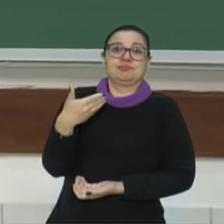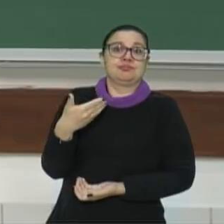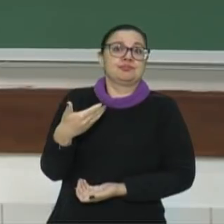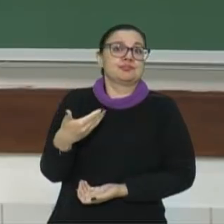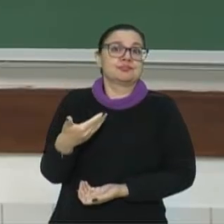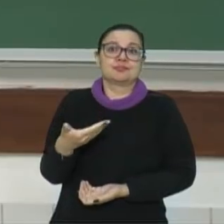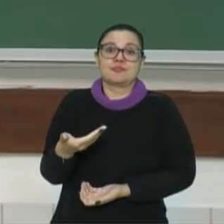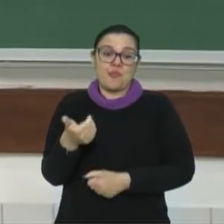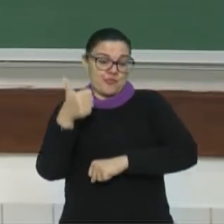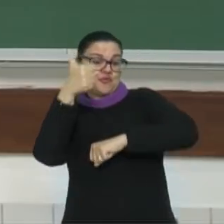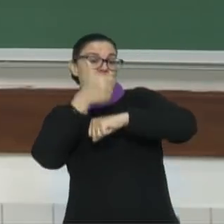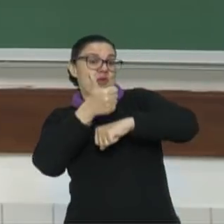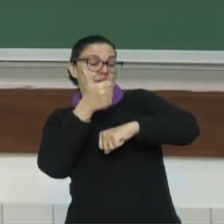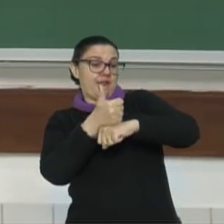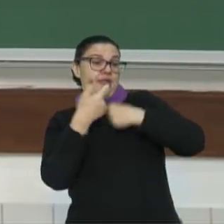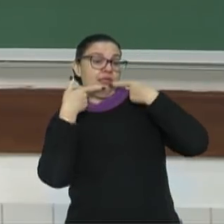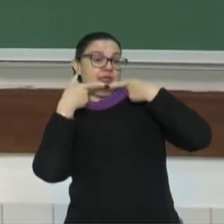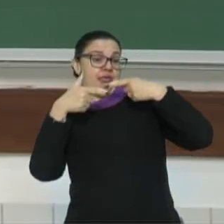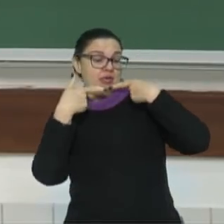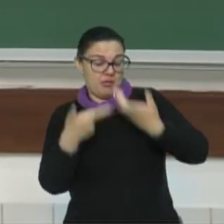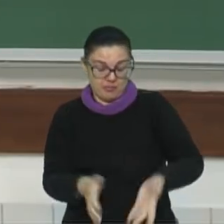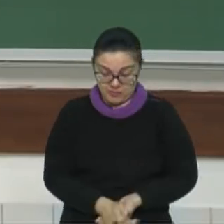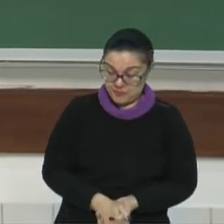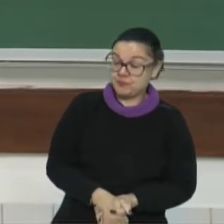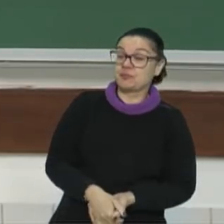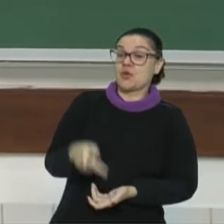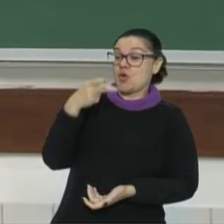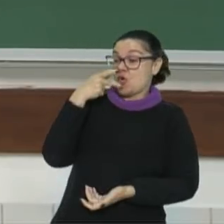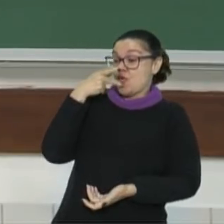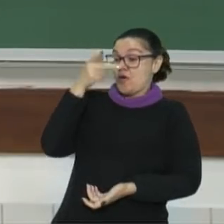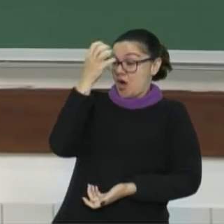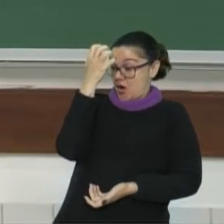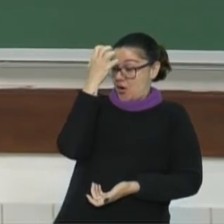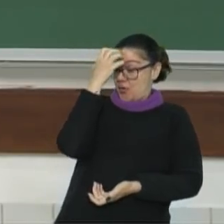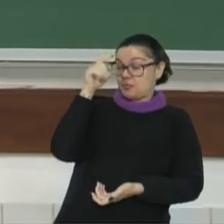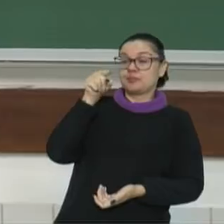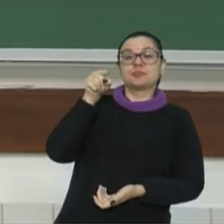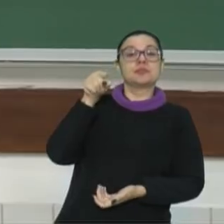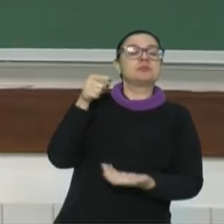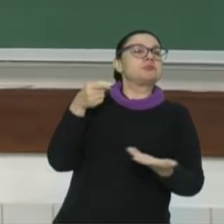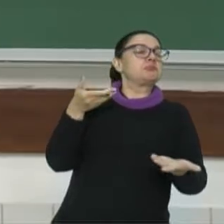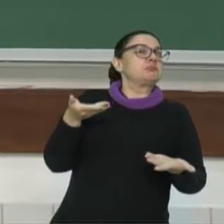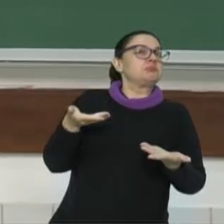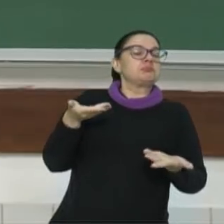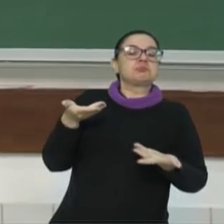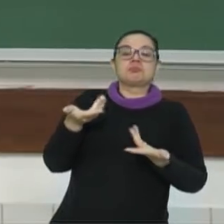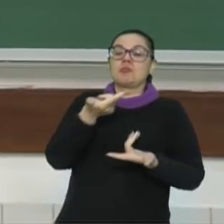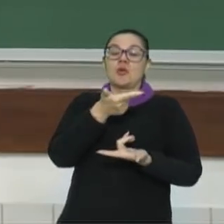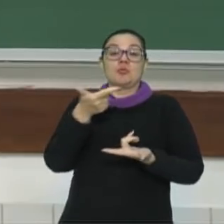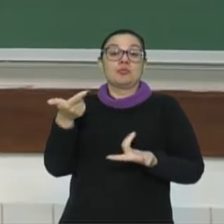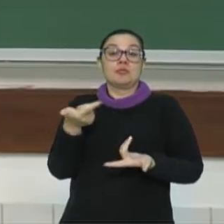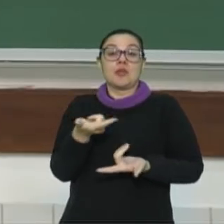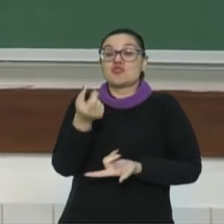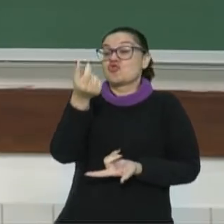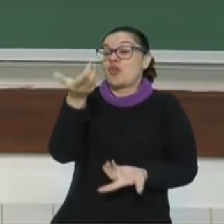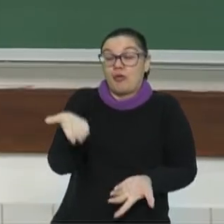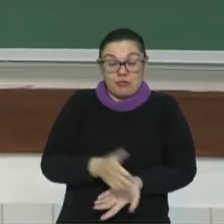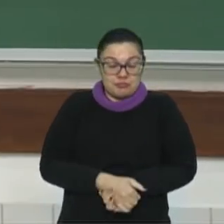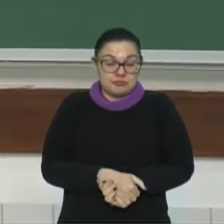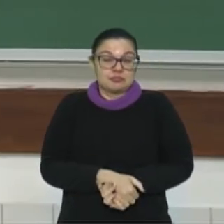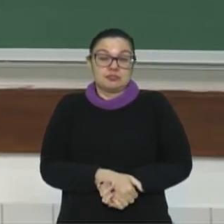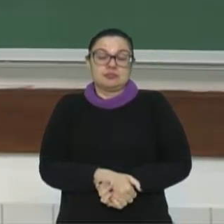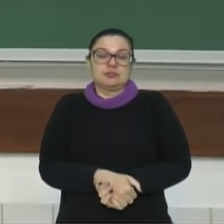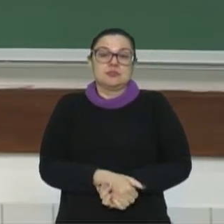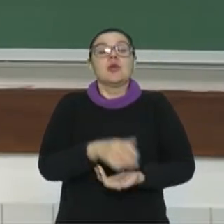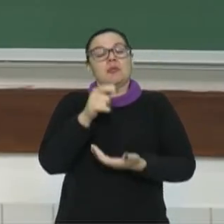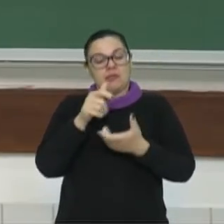meu chefe, né? Eu vou dizer que a culpa é porque eu não tenho, sei lá, não tenho alguma condição. Claro,